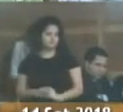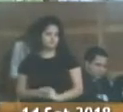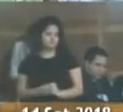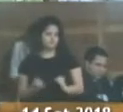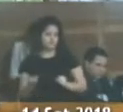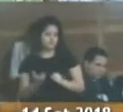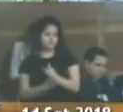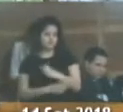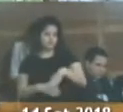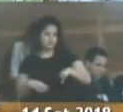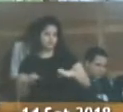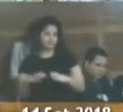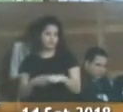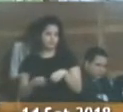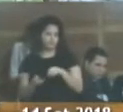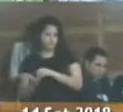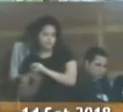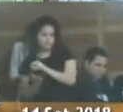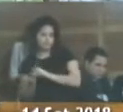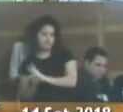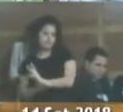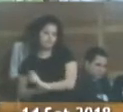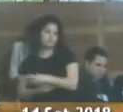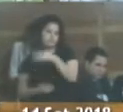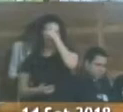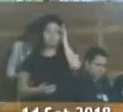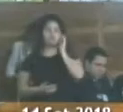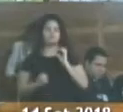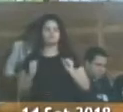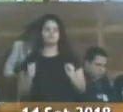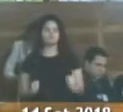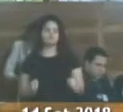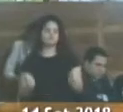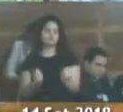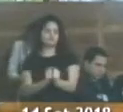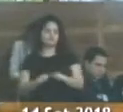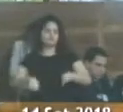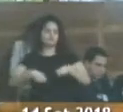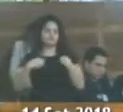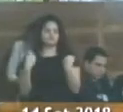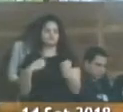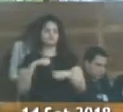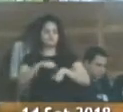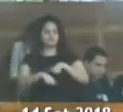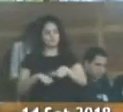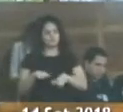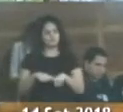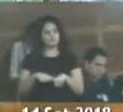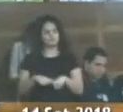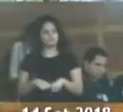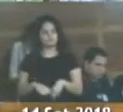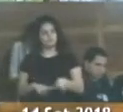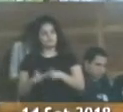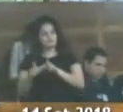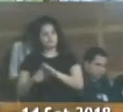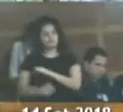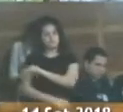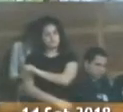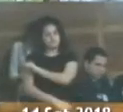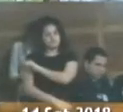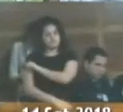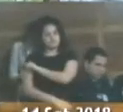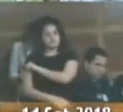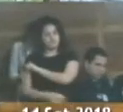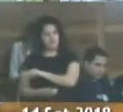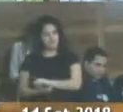um grupo no WhatsApp com pessoas que poderiam unir forças para transformar aquele cenário de alunos desestimulados. O